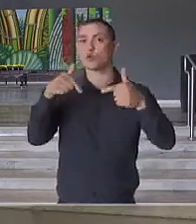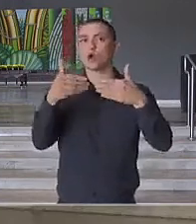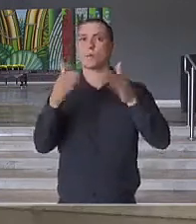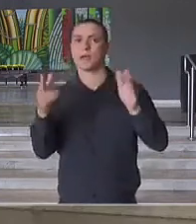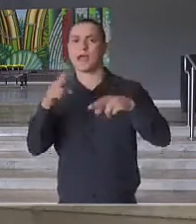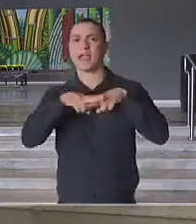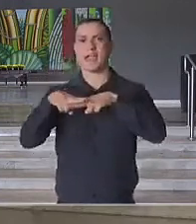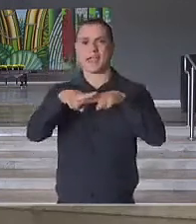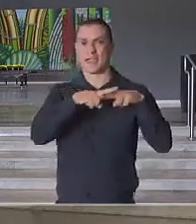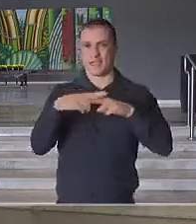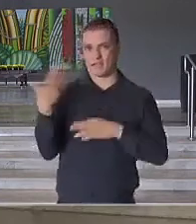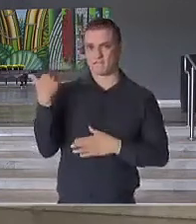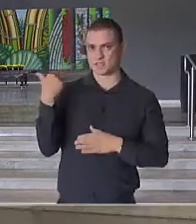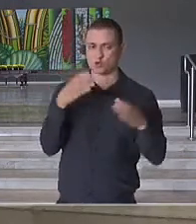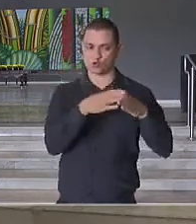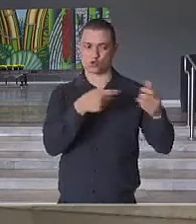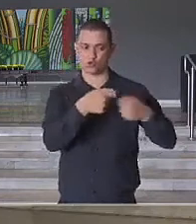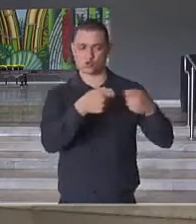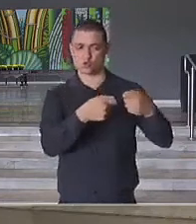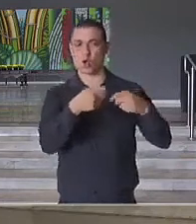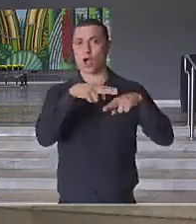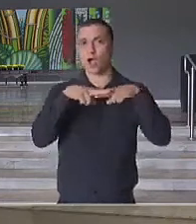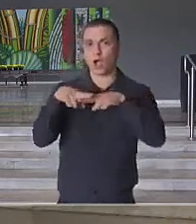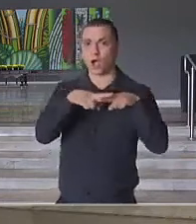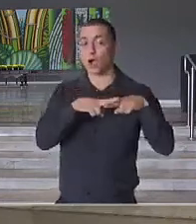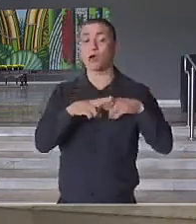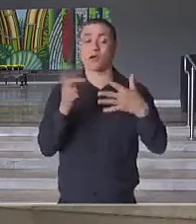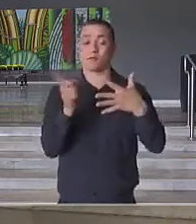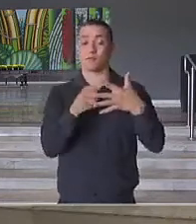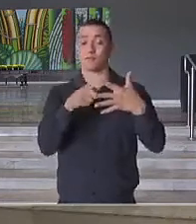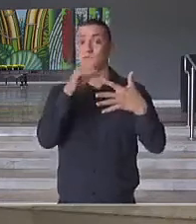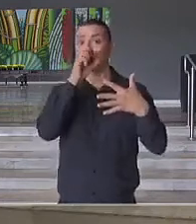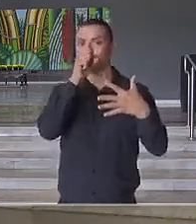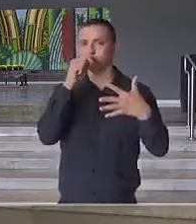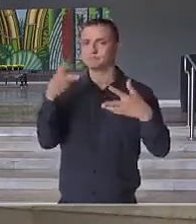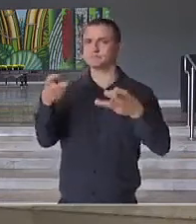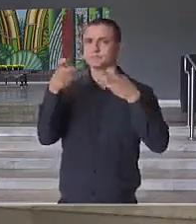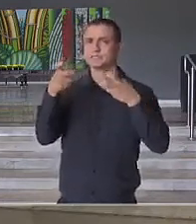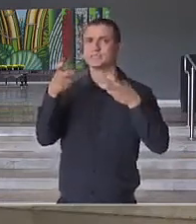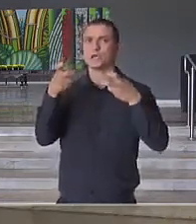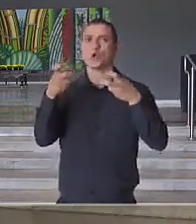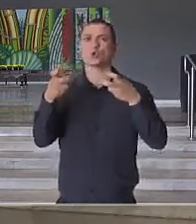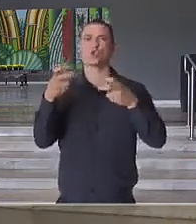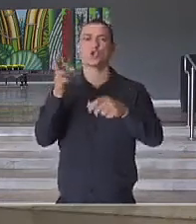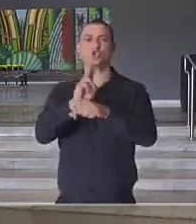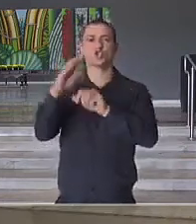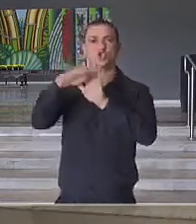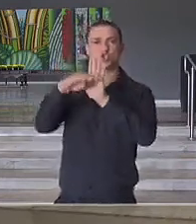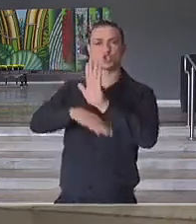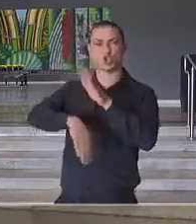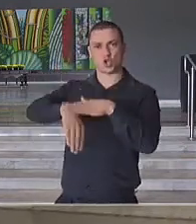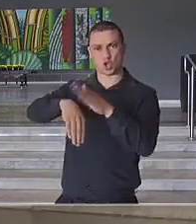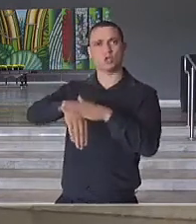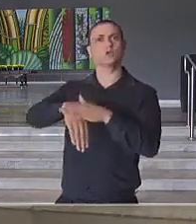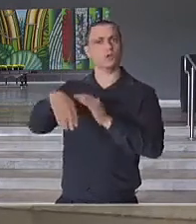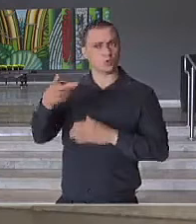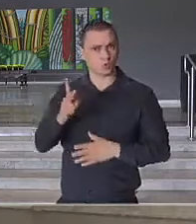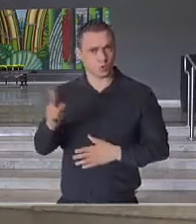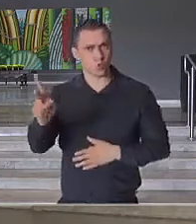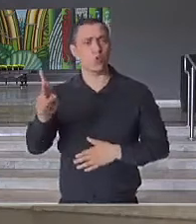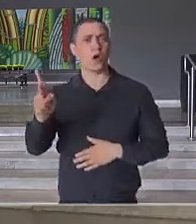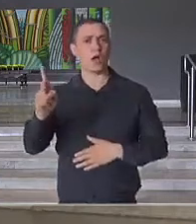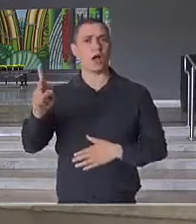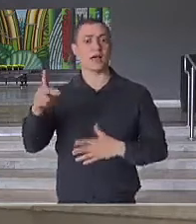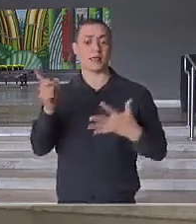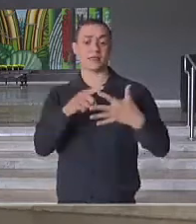revisada após uma análise com o centro de contingência foi que nós percebemos que com os protocolos implementados fazia sentido manter o funcionamento